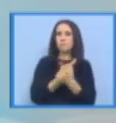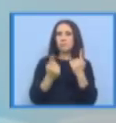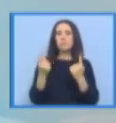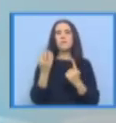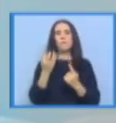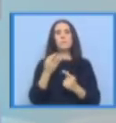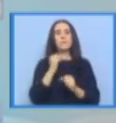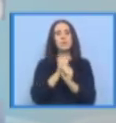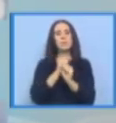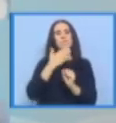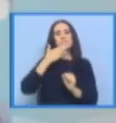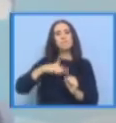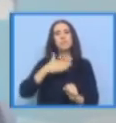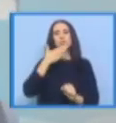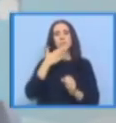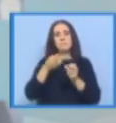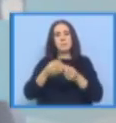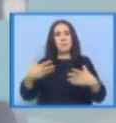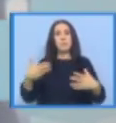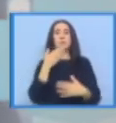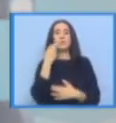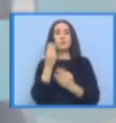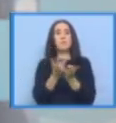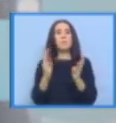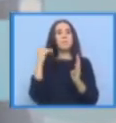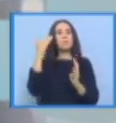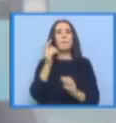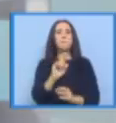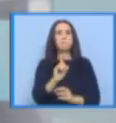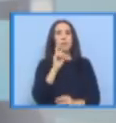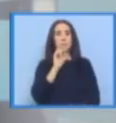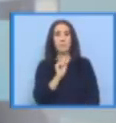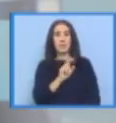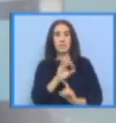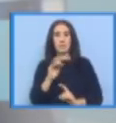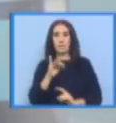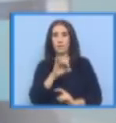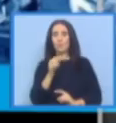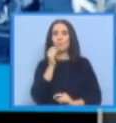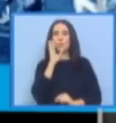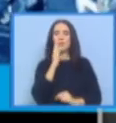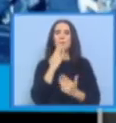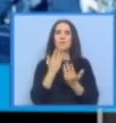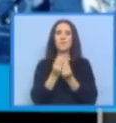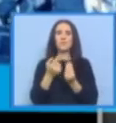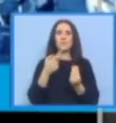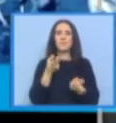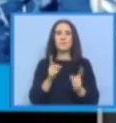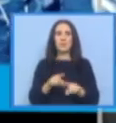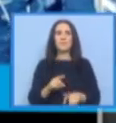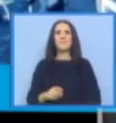trabalho precário que impede os jovens de projetarem o seu futuro. Graça Franco, boa tarde, obrigado por estar connosco uma vez